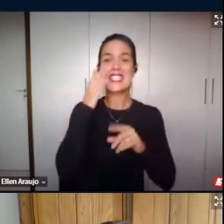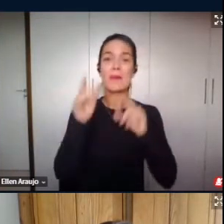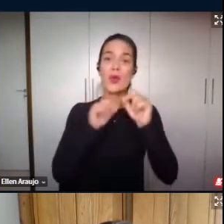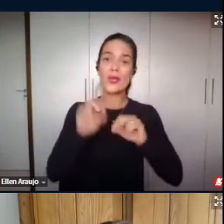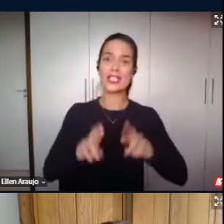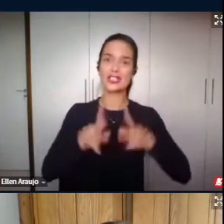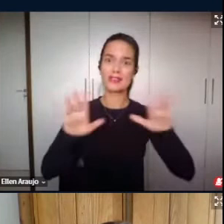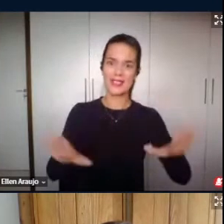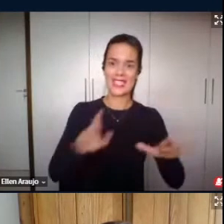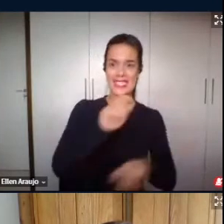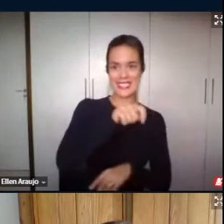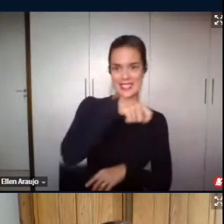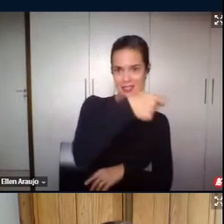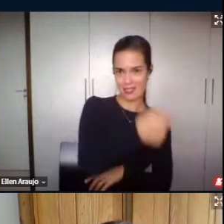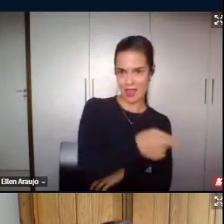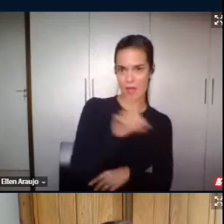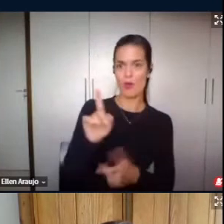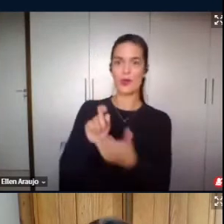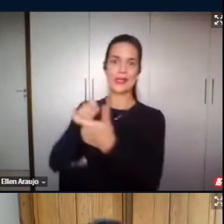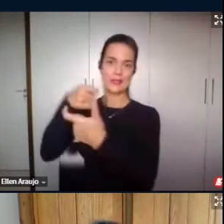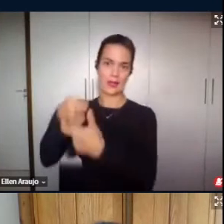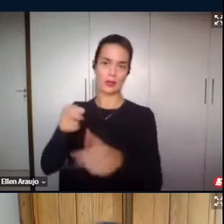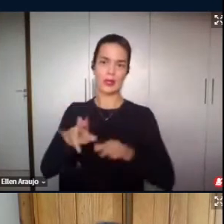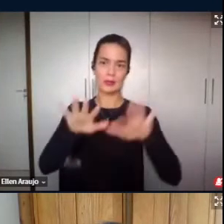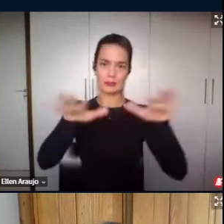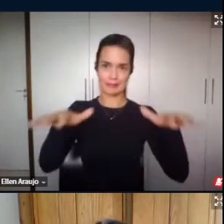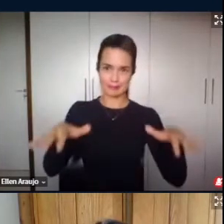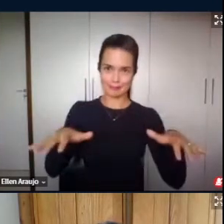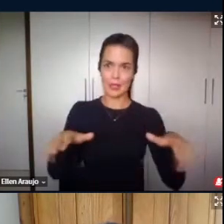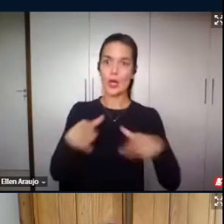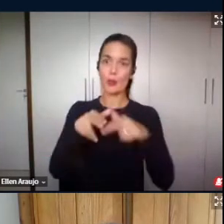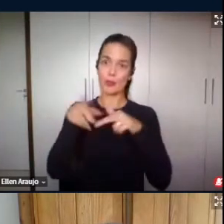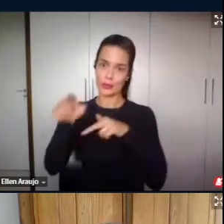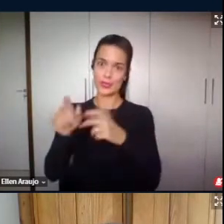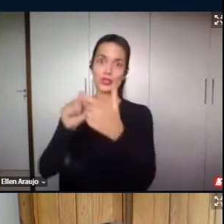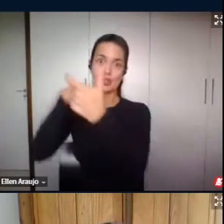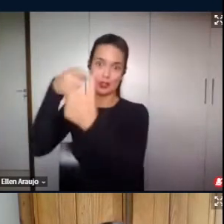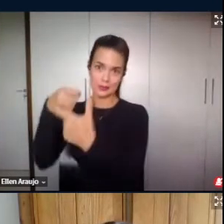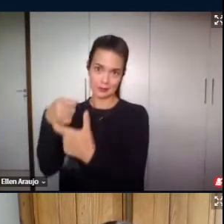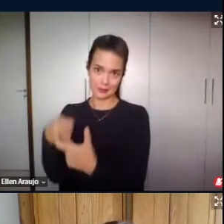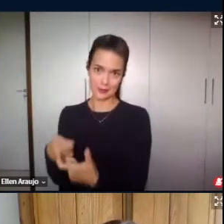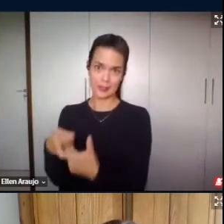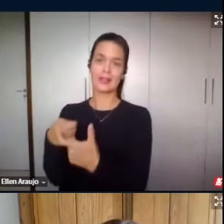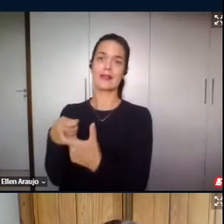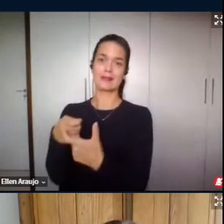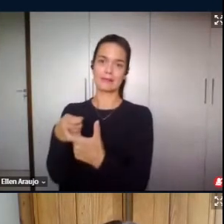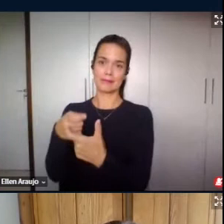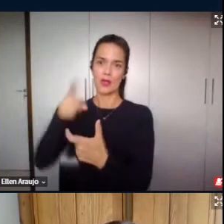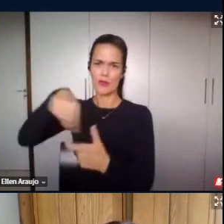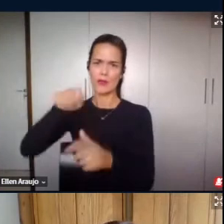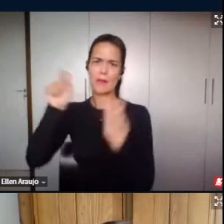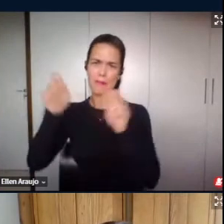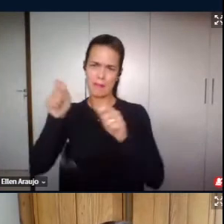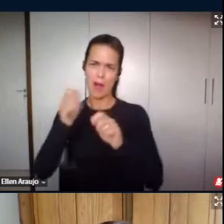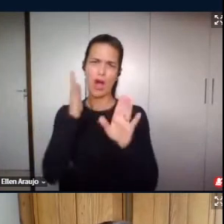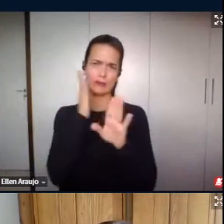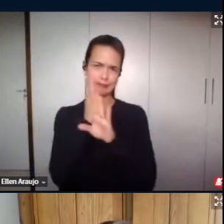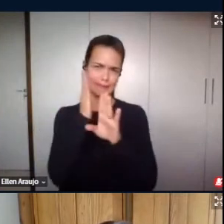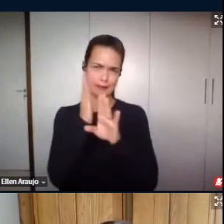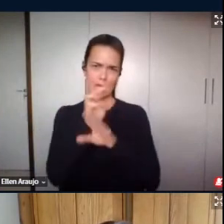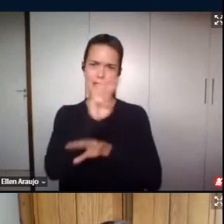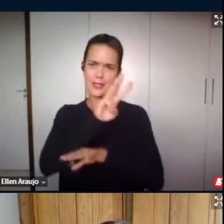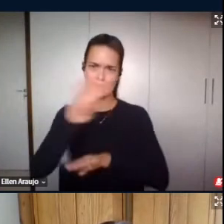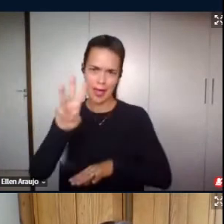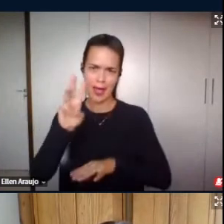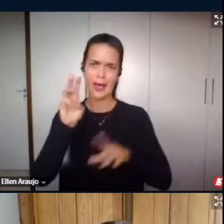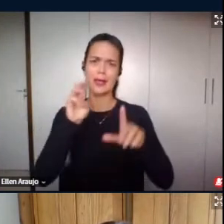isso, desenvolveu os sinais termos que vocês depois poderão, ele vai disponibilizar,